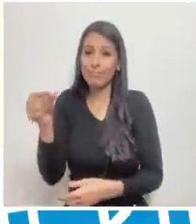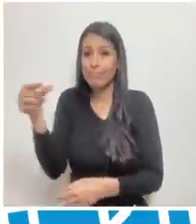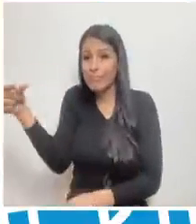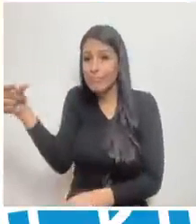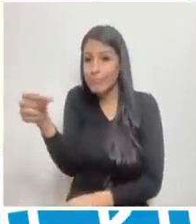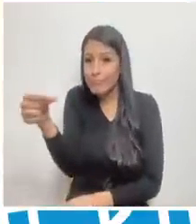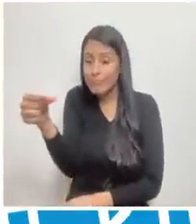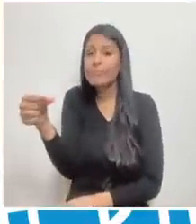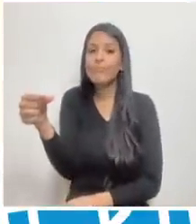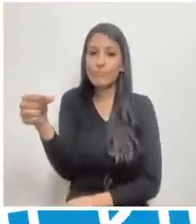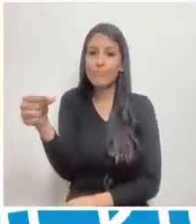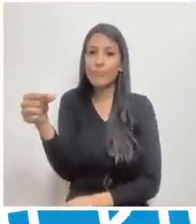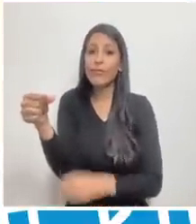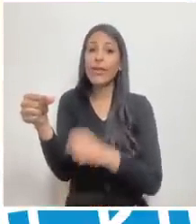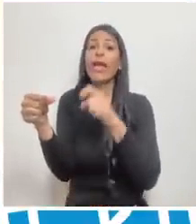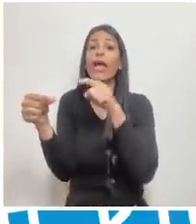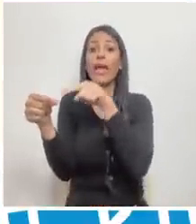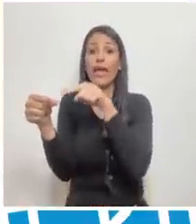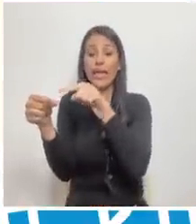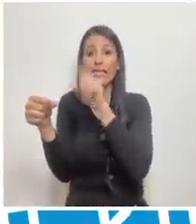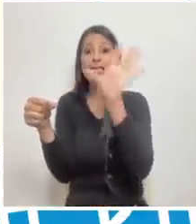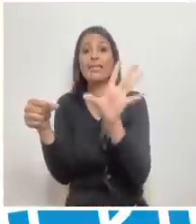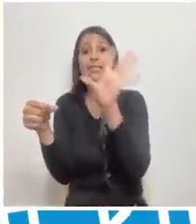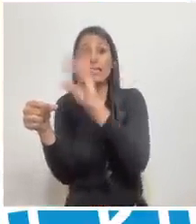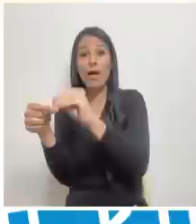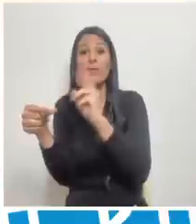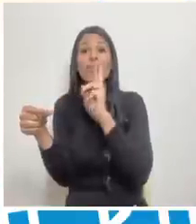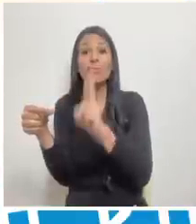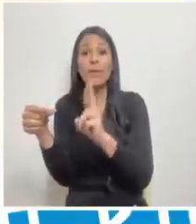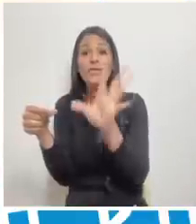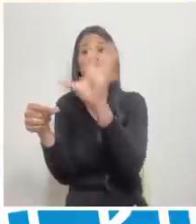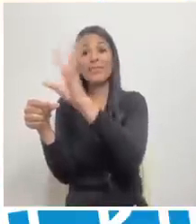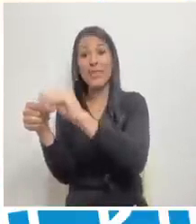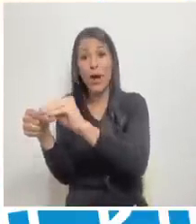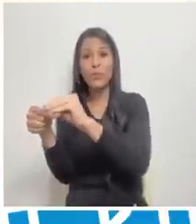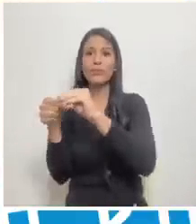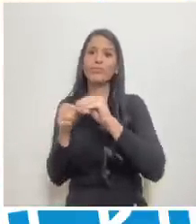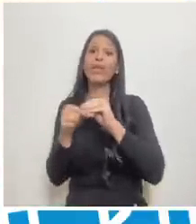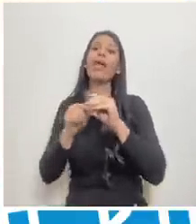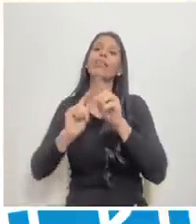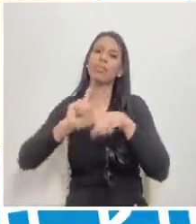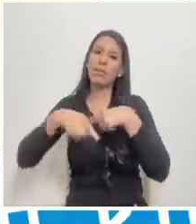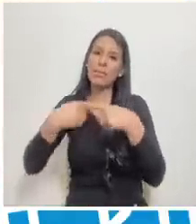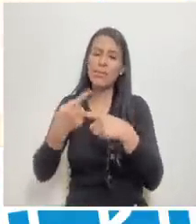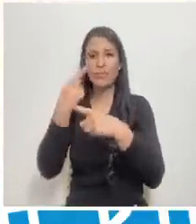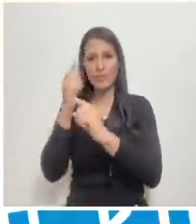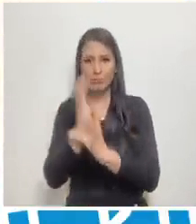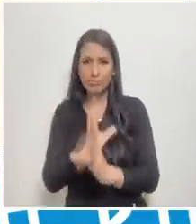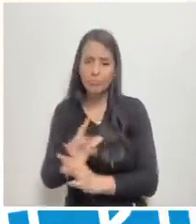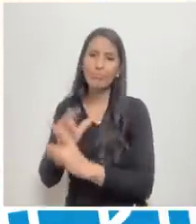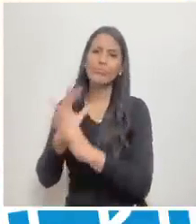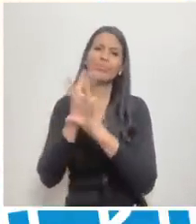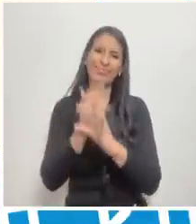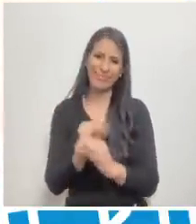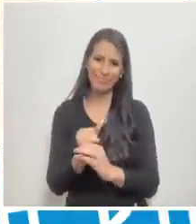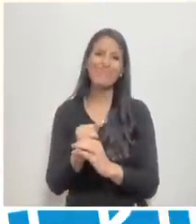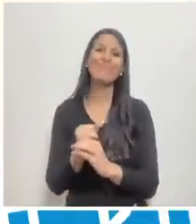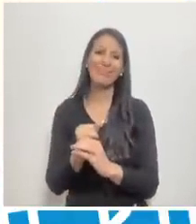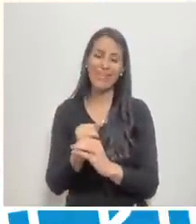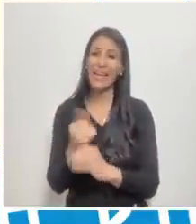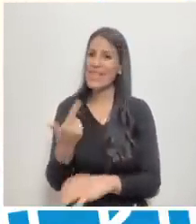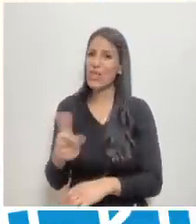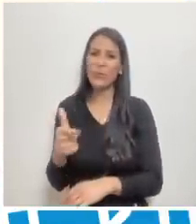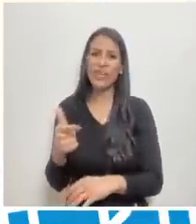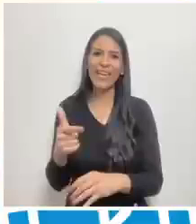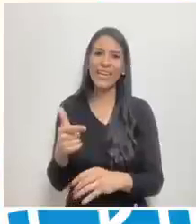pendrive com as respostas serão depois processados. Não vai haver uma linha direta da resposta dos garotos para um centro de